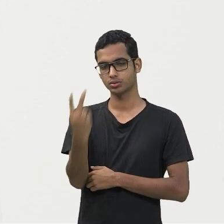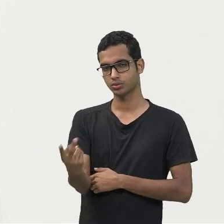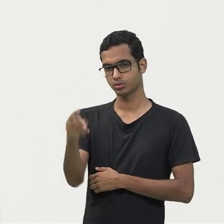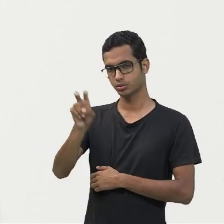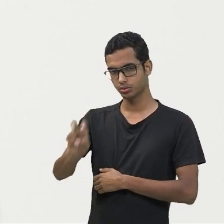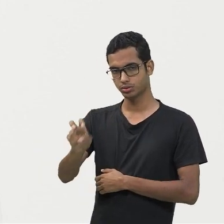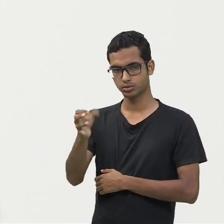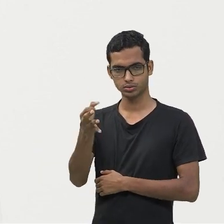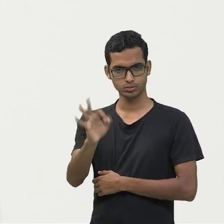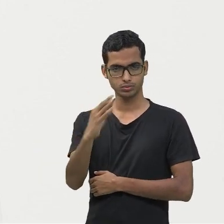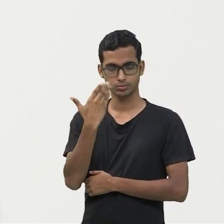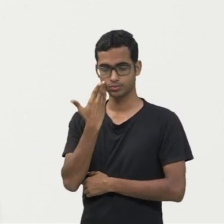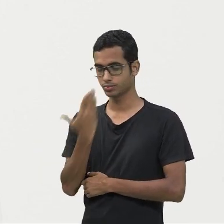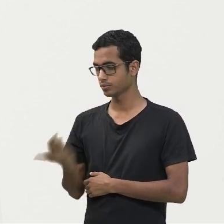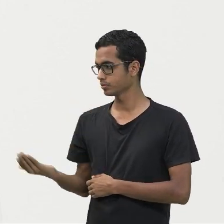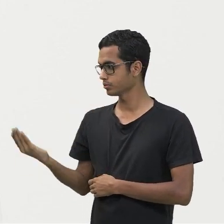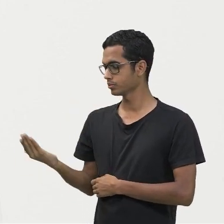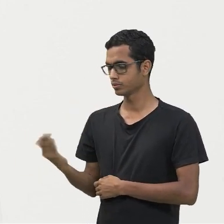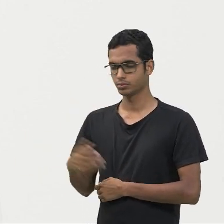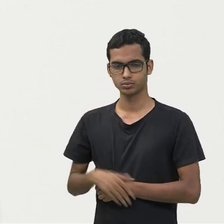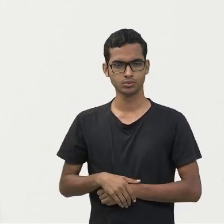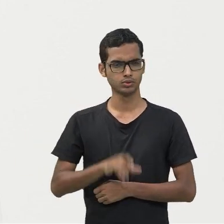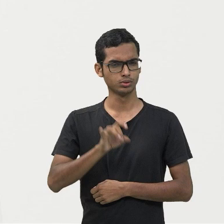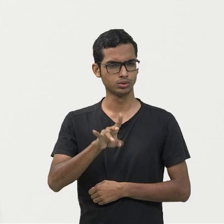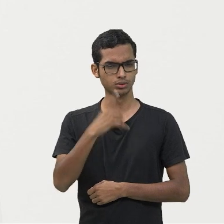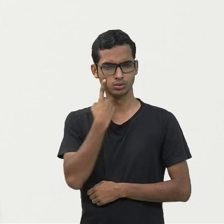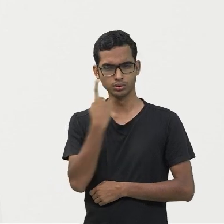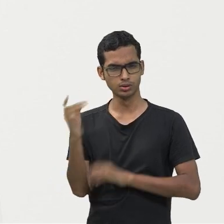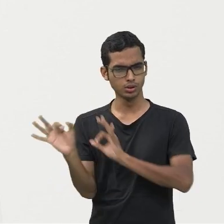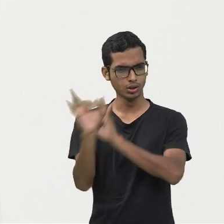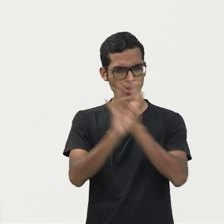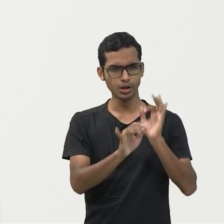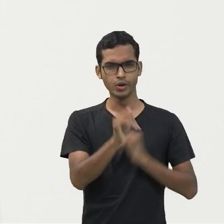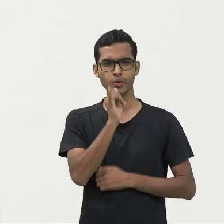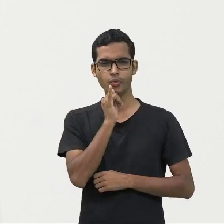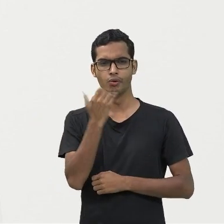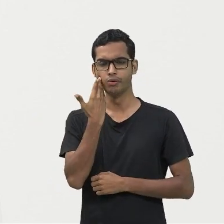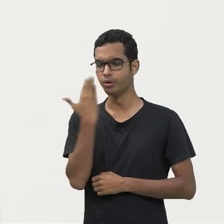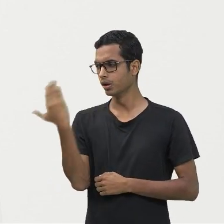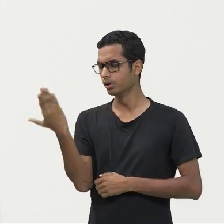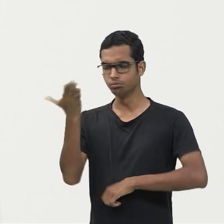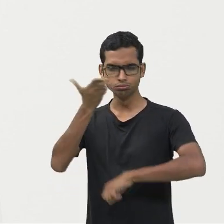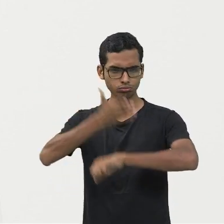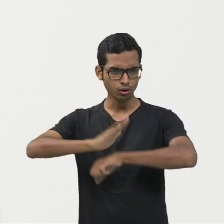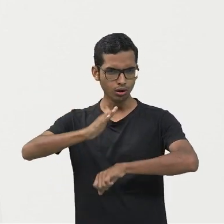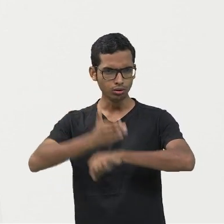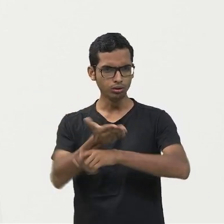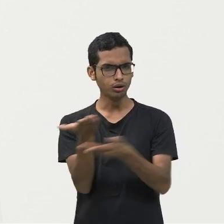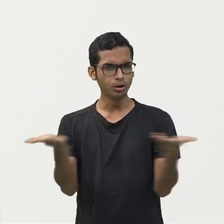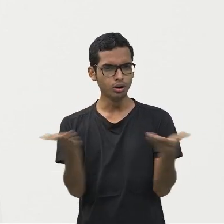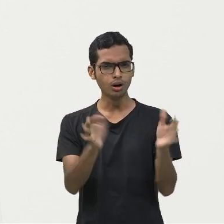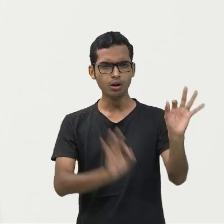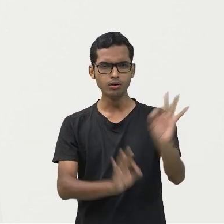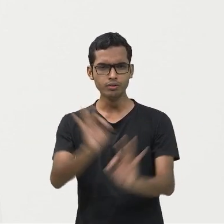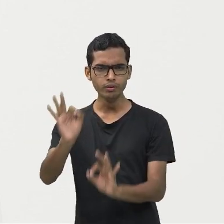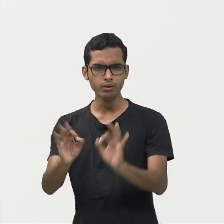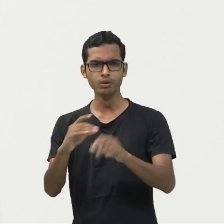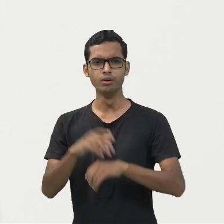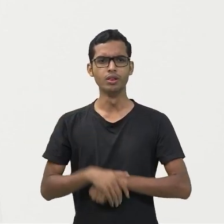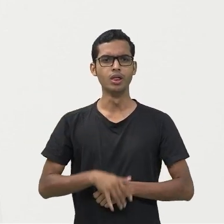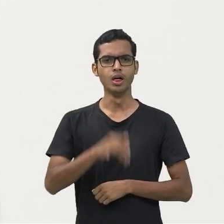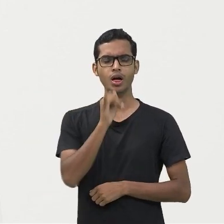25. Ok? Então, aqui, só para constar como exemplos, né? Para a gente dar aquela praticada, vamos pegar aqui o